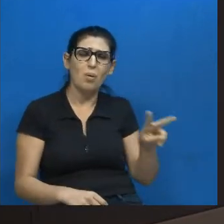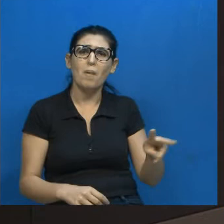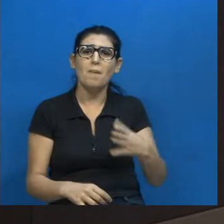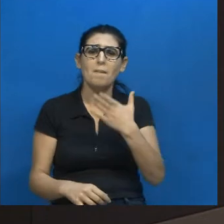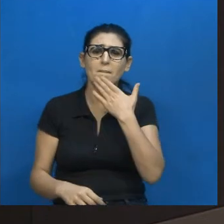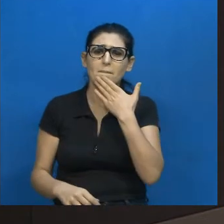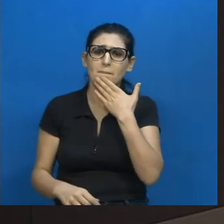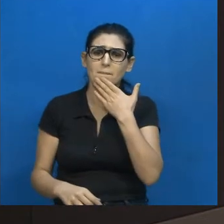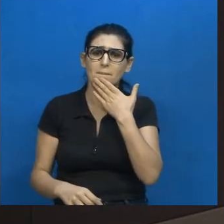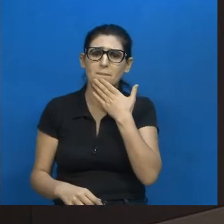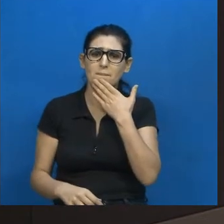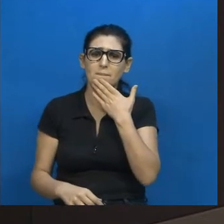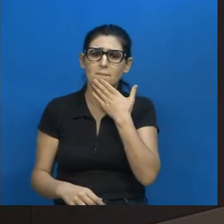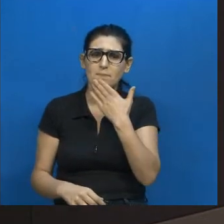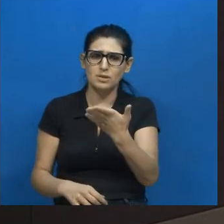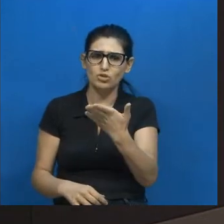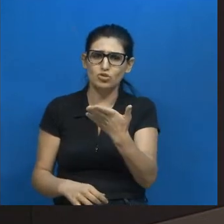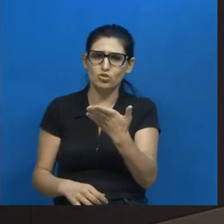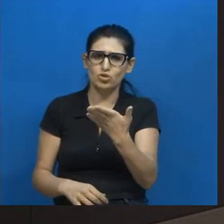várias...